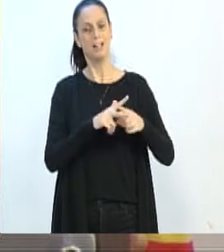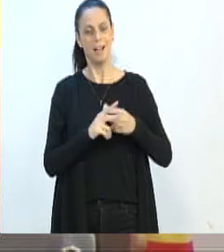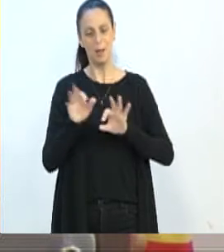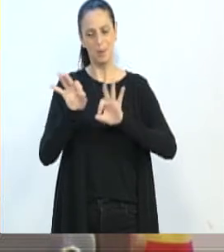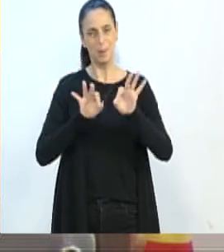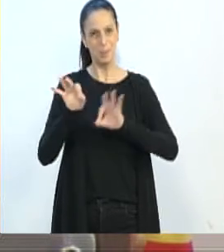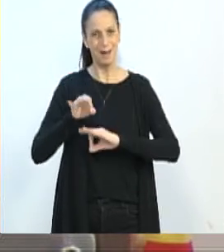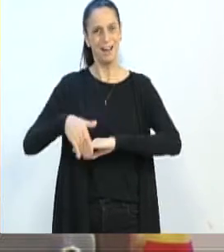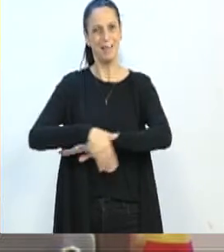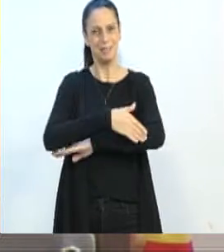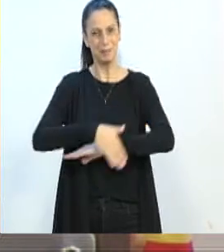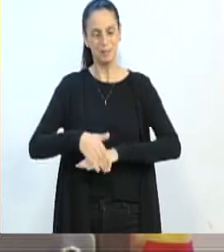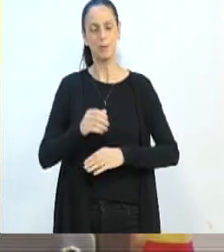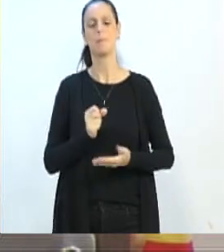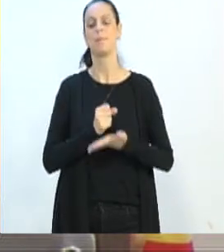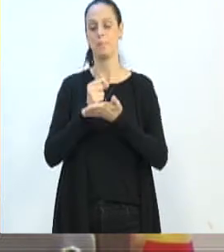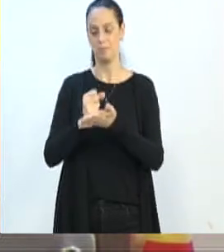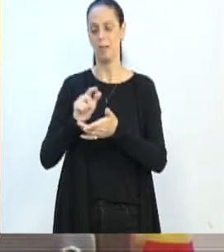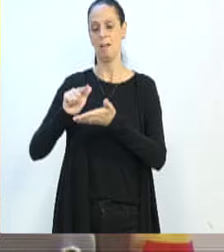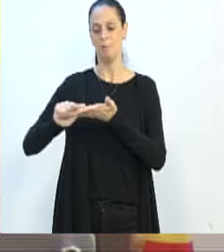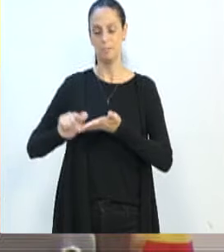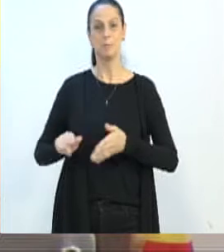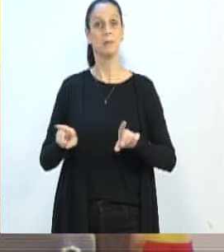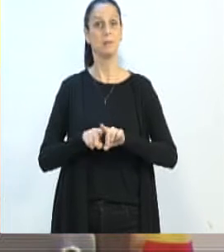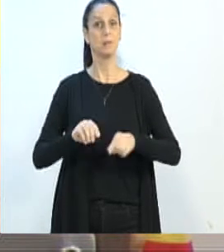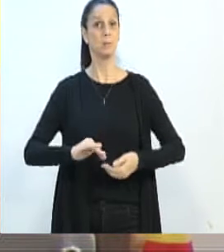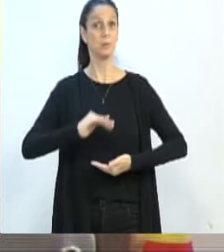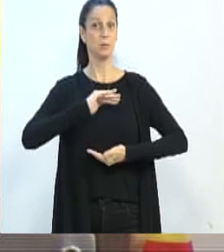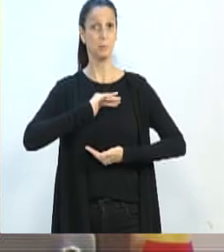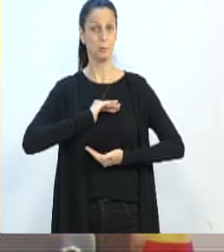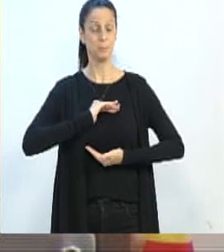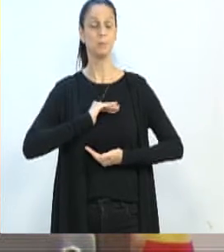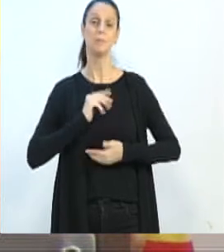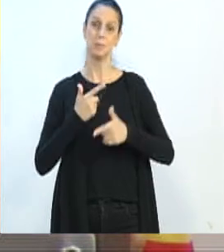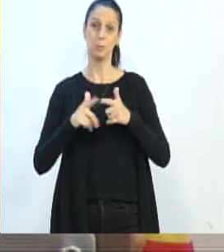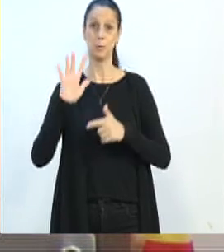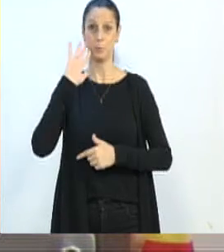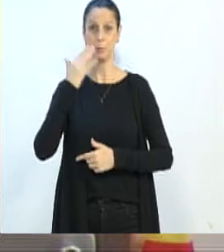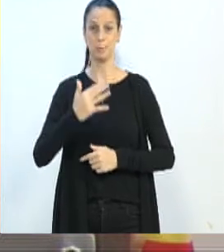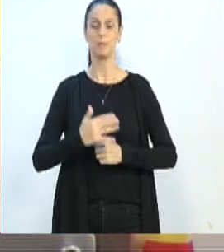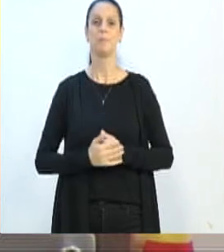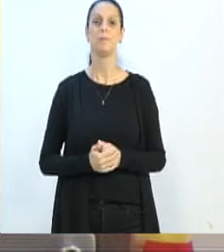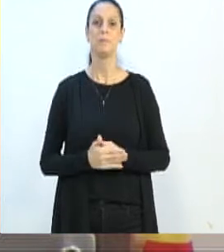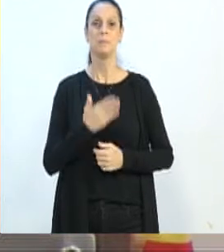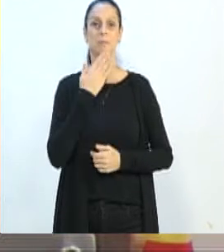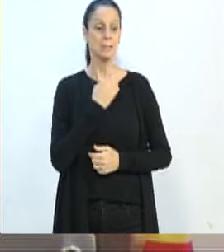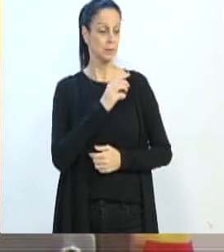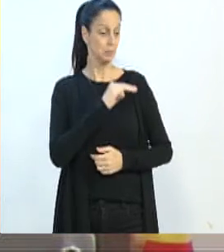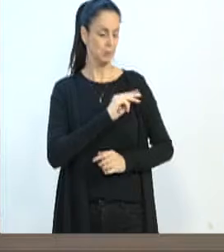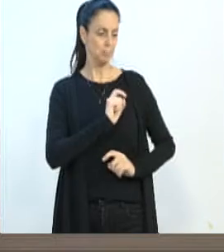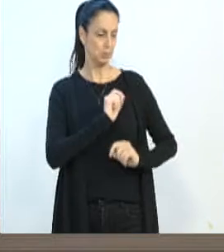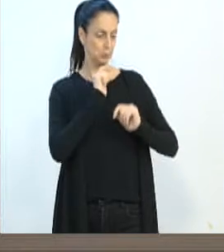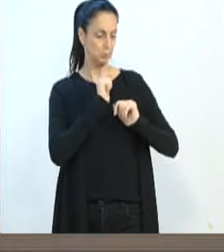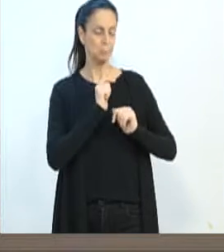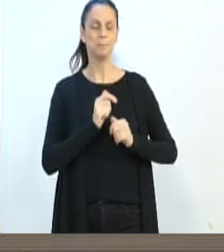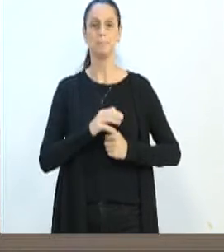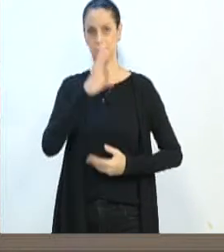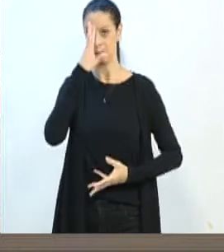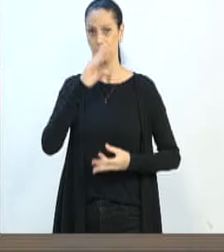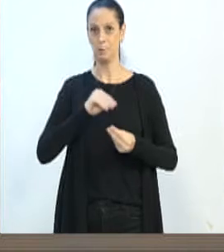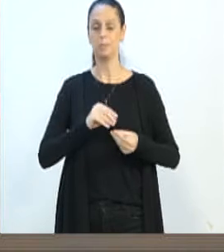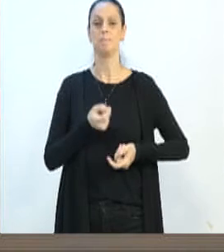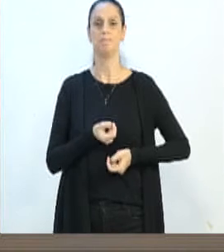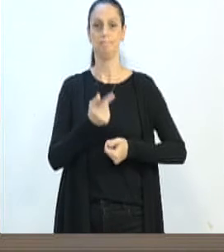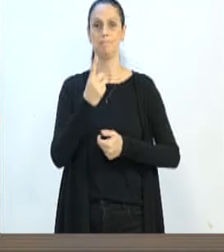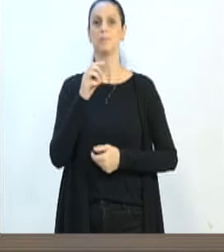e a Defesa Civil né por essa demanda e por fim por exemplo mais um minuto só para me concluir quero mais um